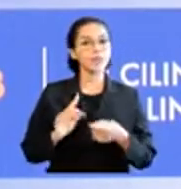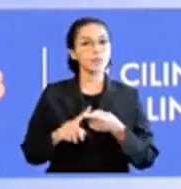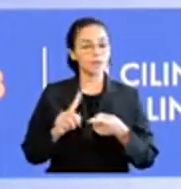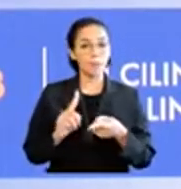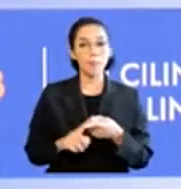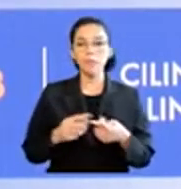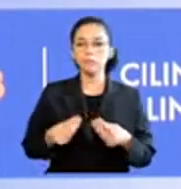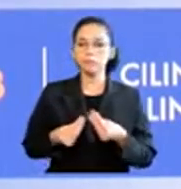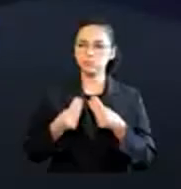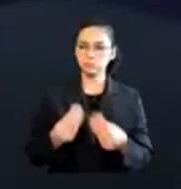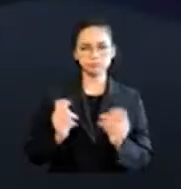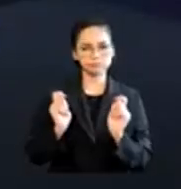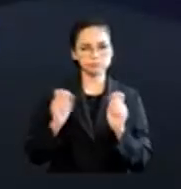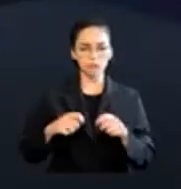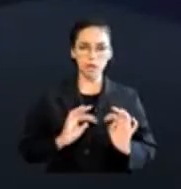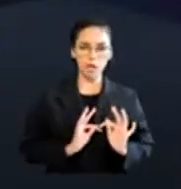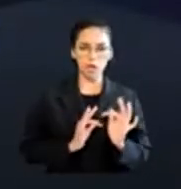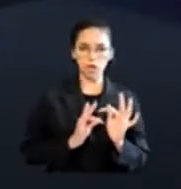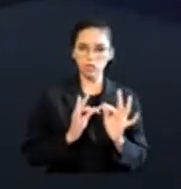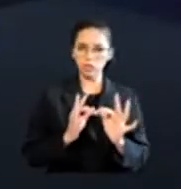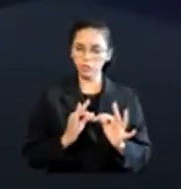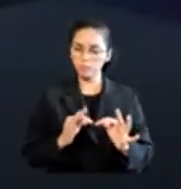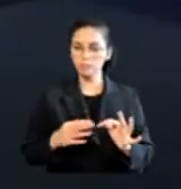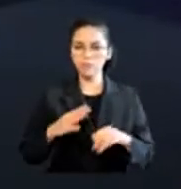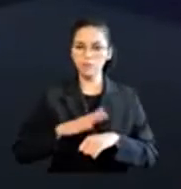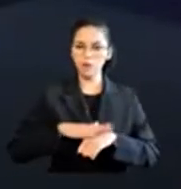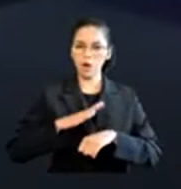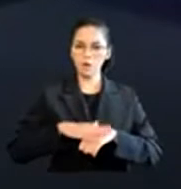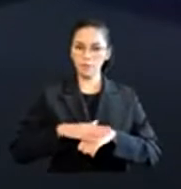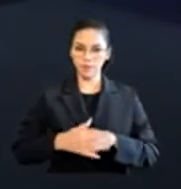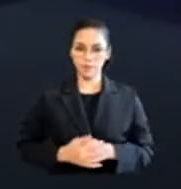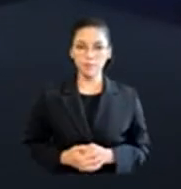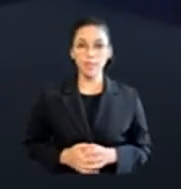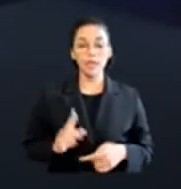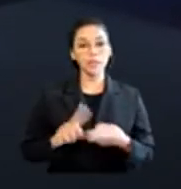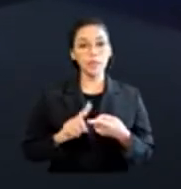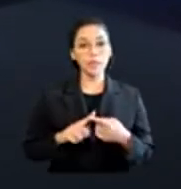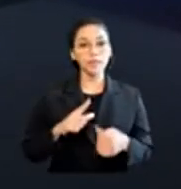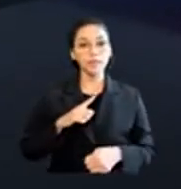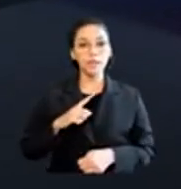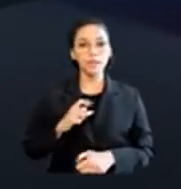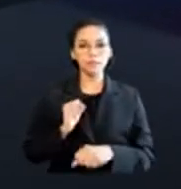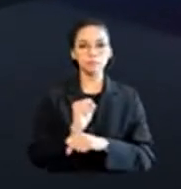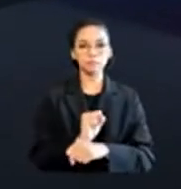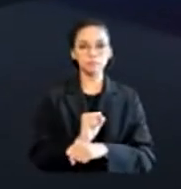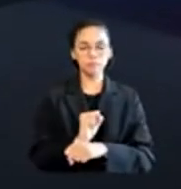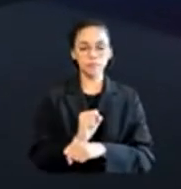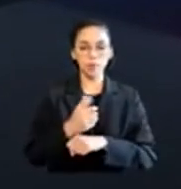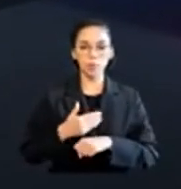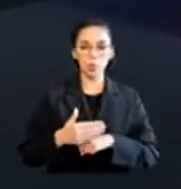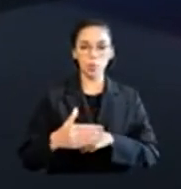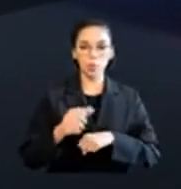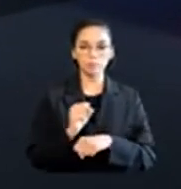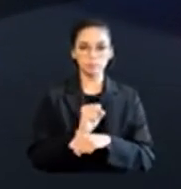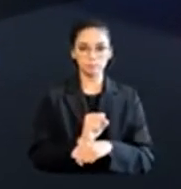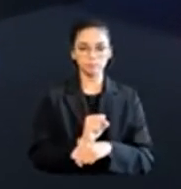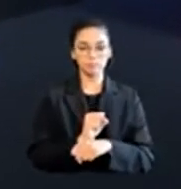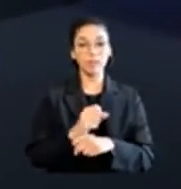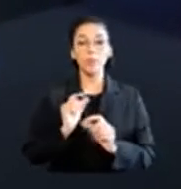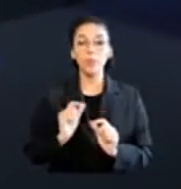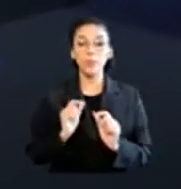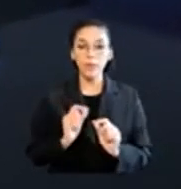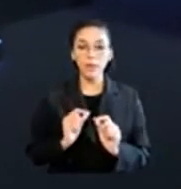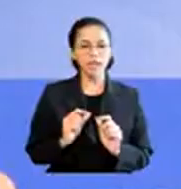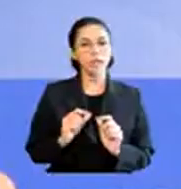performance e menos consumo. E a função Start-Stop contribui ainda mais para esse consumo reduzido, além de agregar